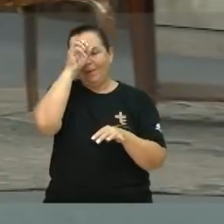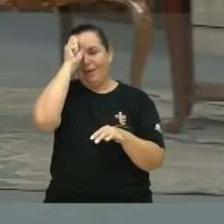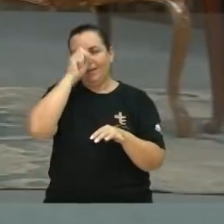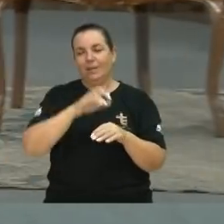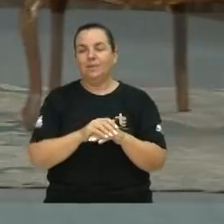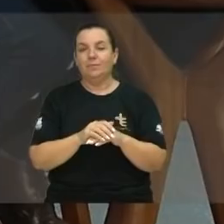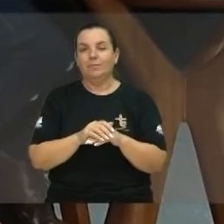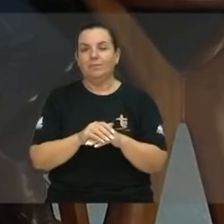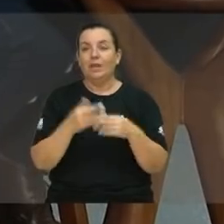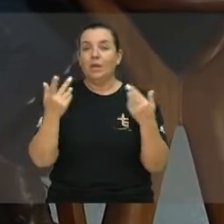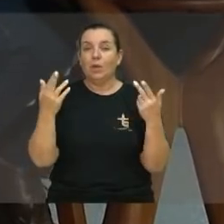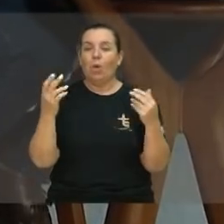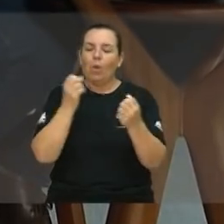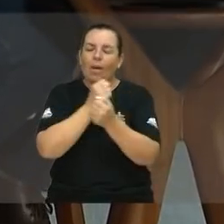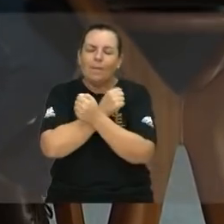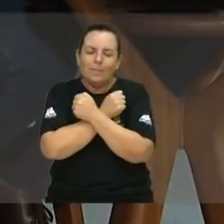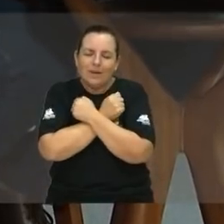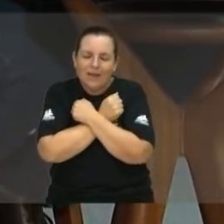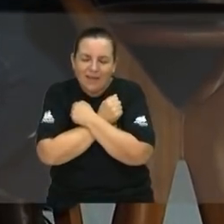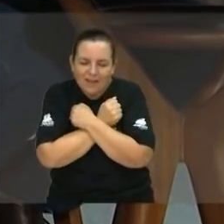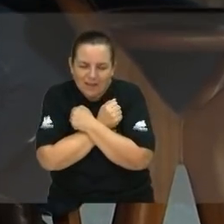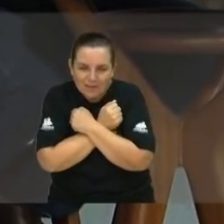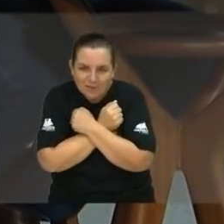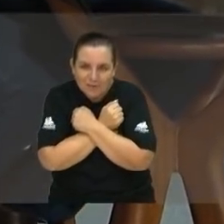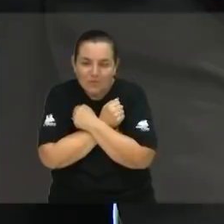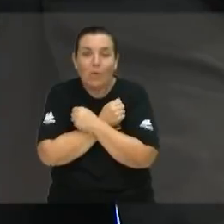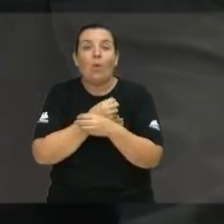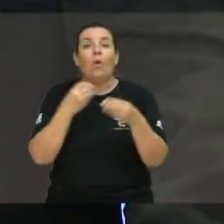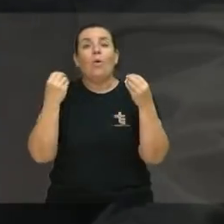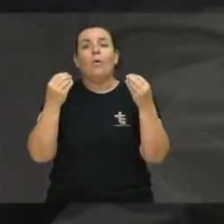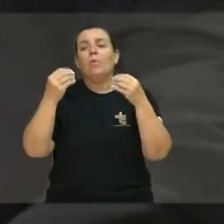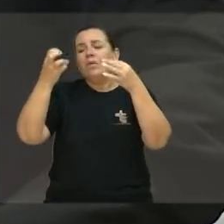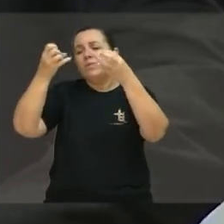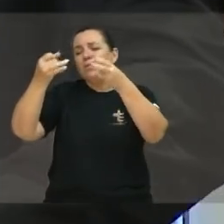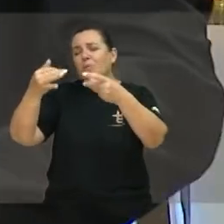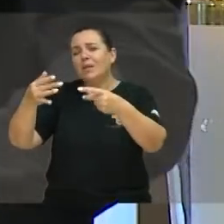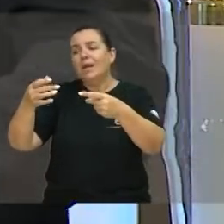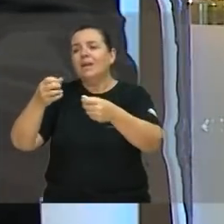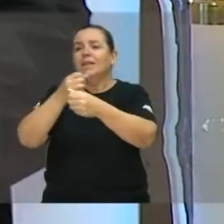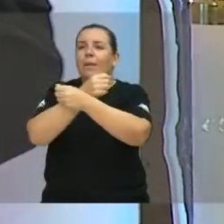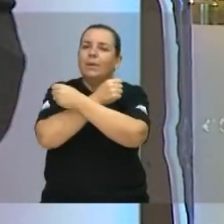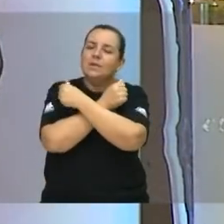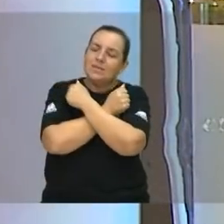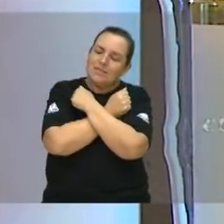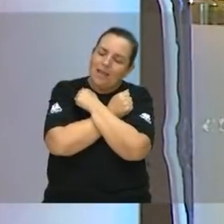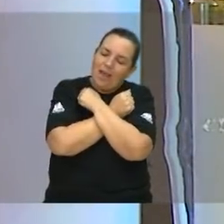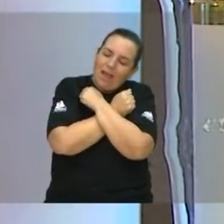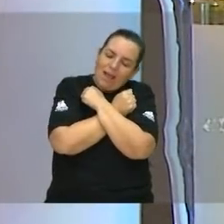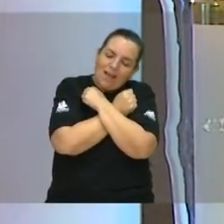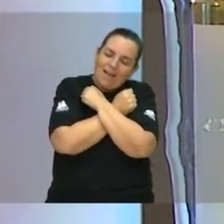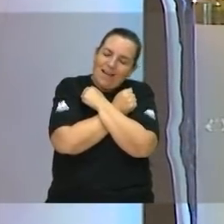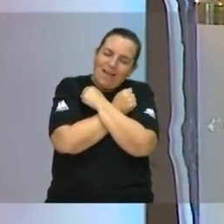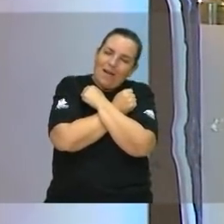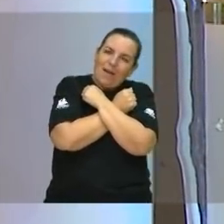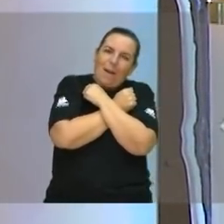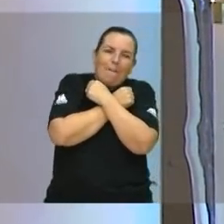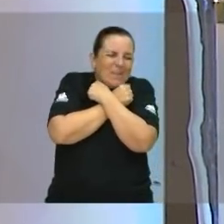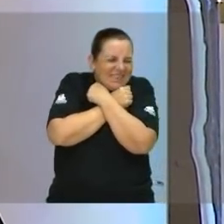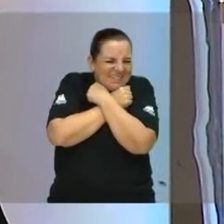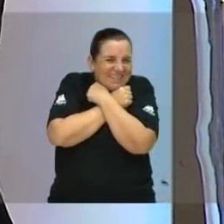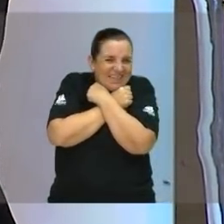como um abraço não é que eu vou explicar que para abraçar eu tenho que envolver o outro e